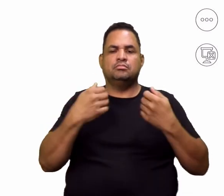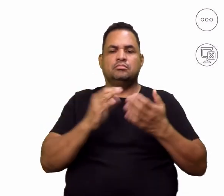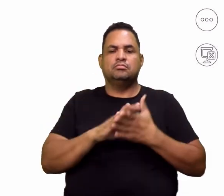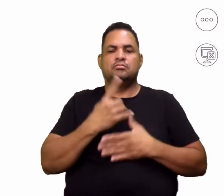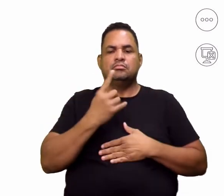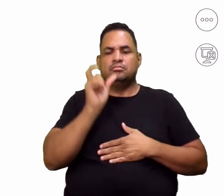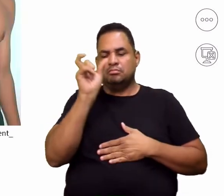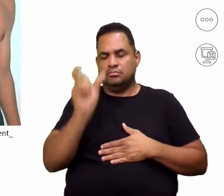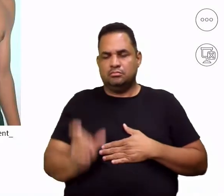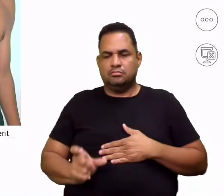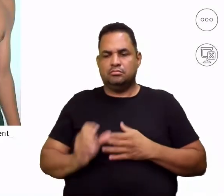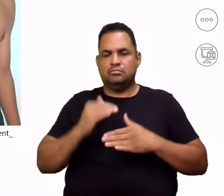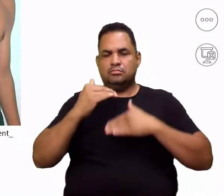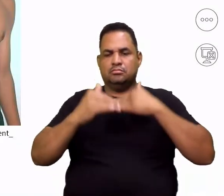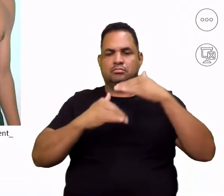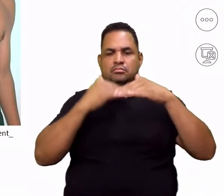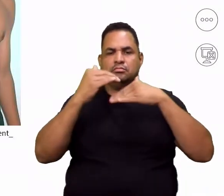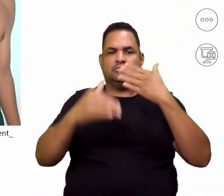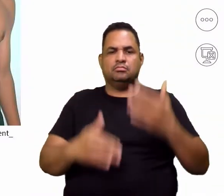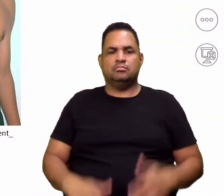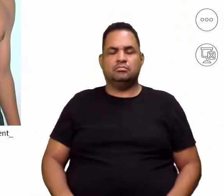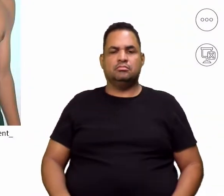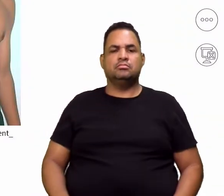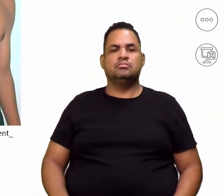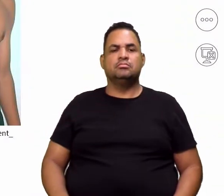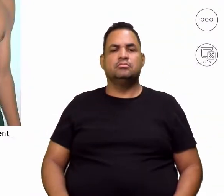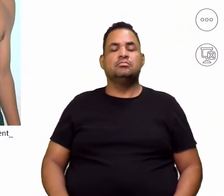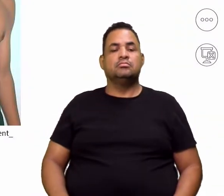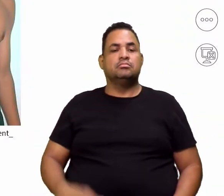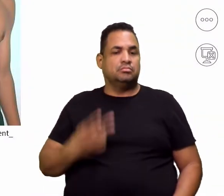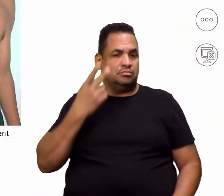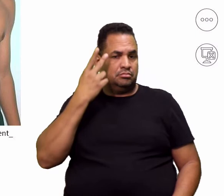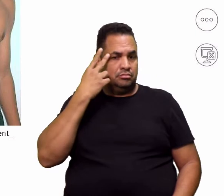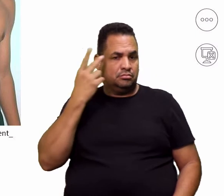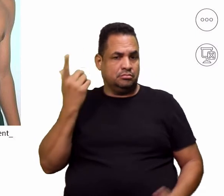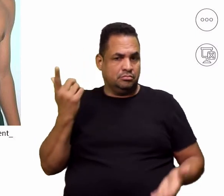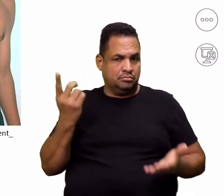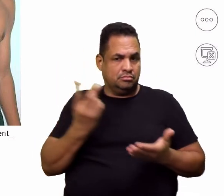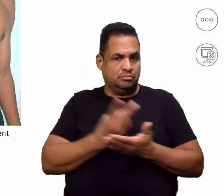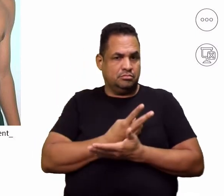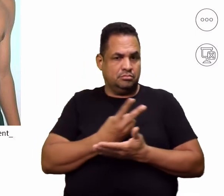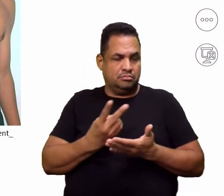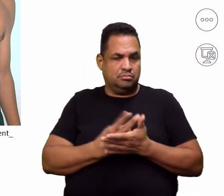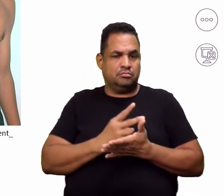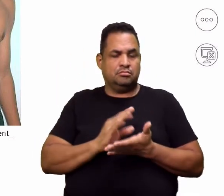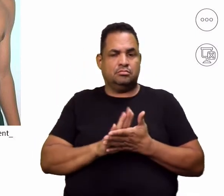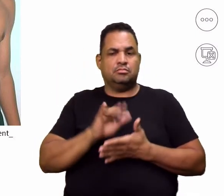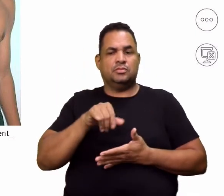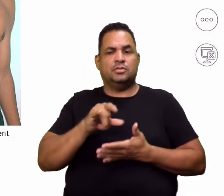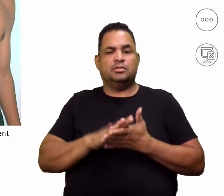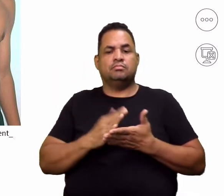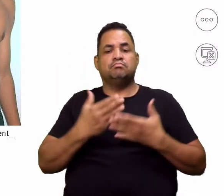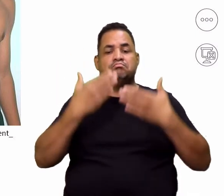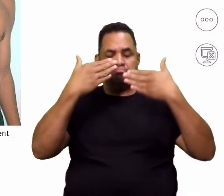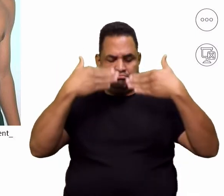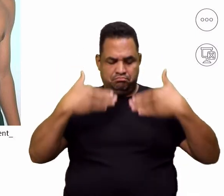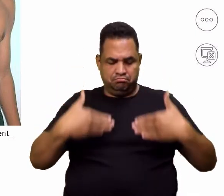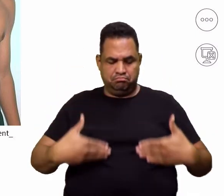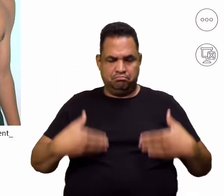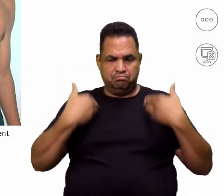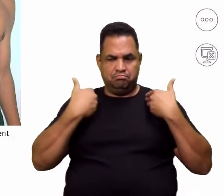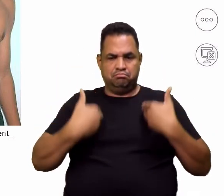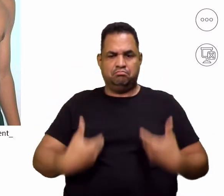indivíduo que está ali em desenvolvimento, tá? A tendência do hermafroditismo é o aparente aspecto externo da